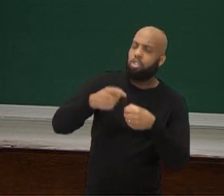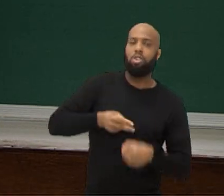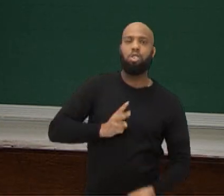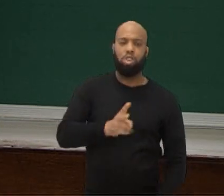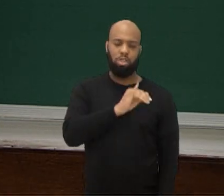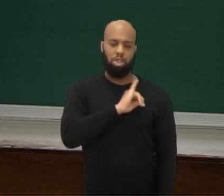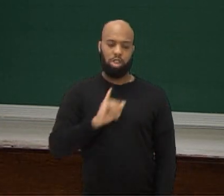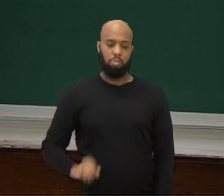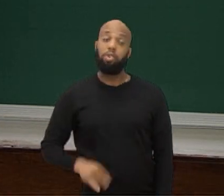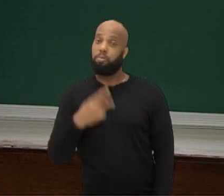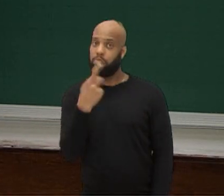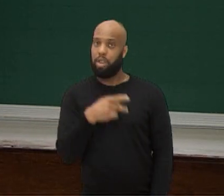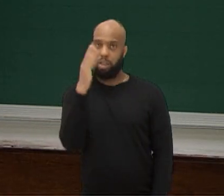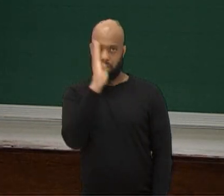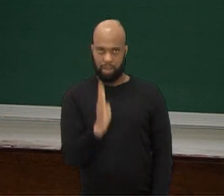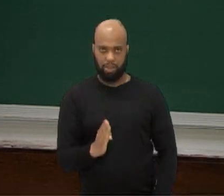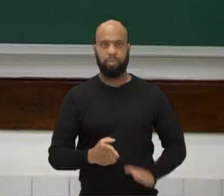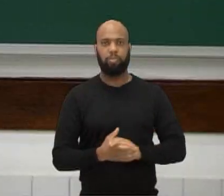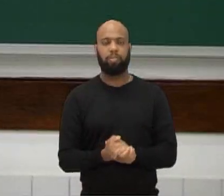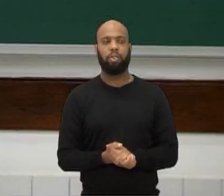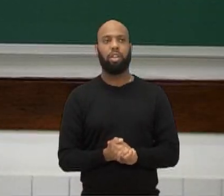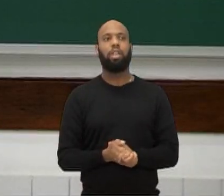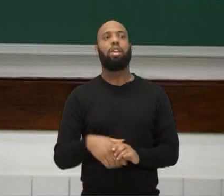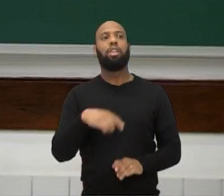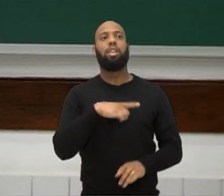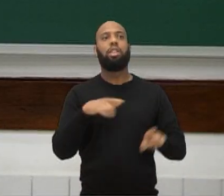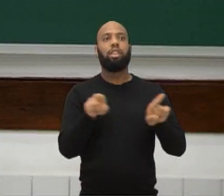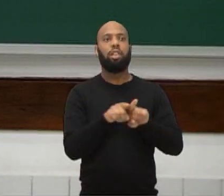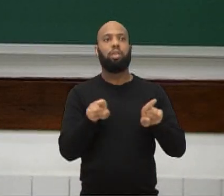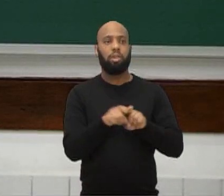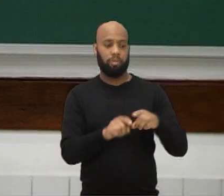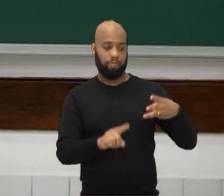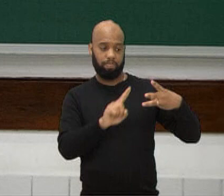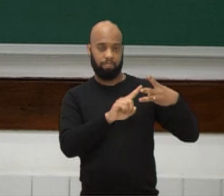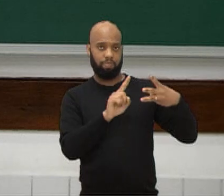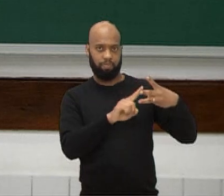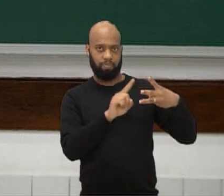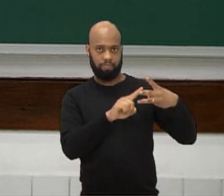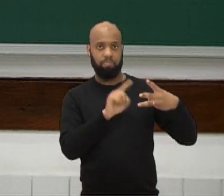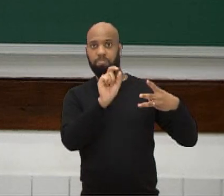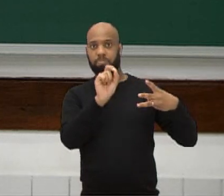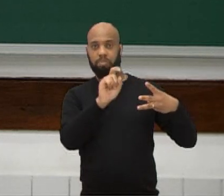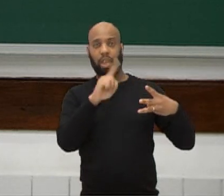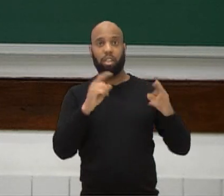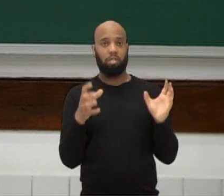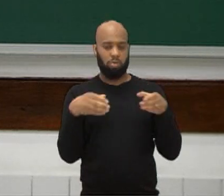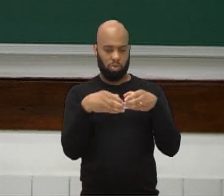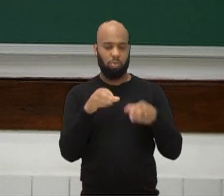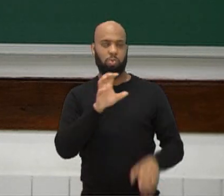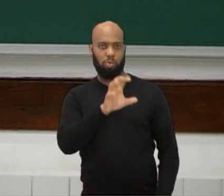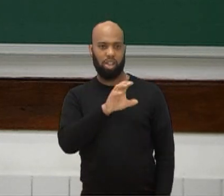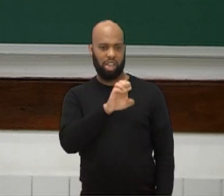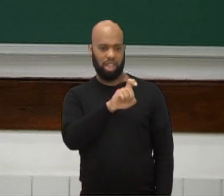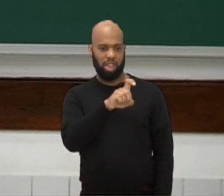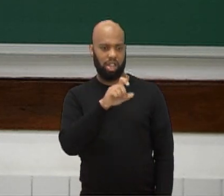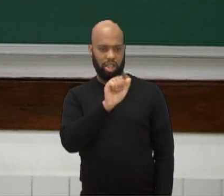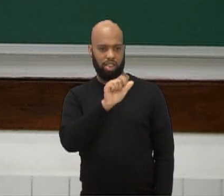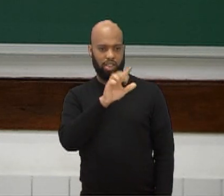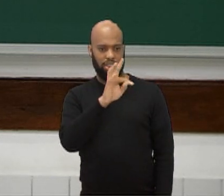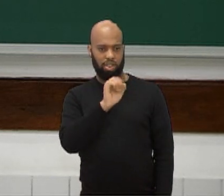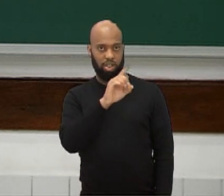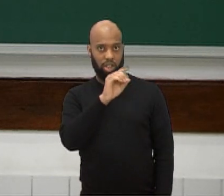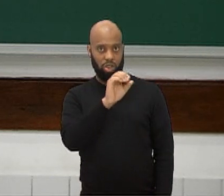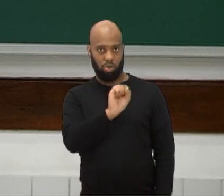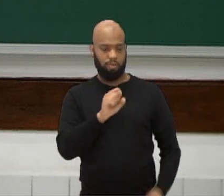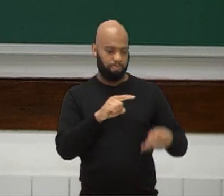sendo imperador do Brasil. Aí nós temos os exaltados. O grupo dos exaltados basicamente queriam